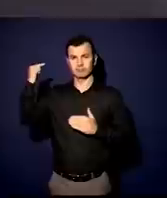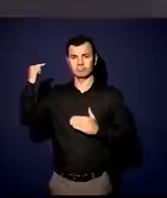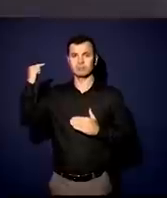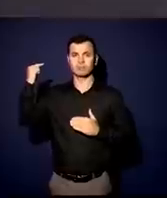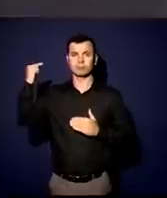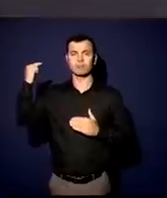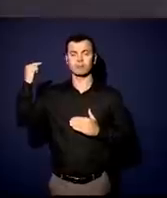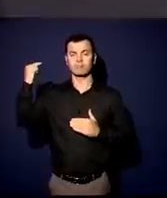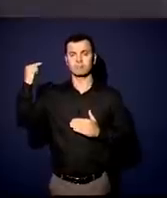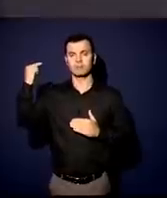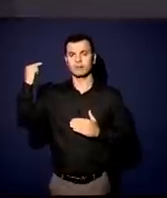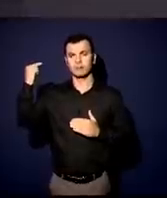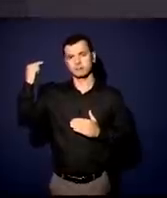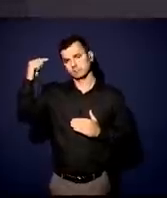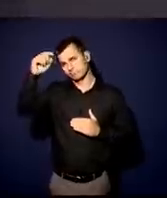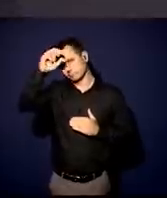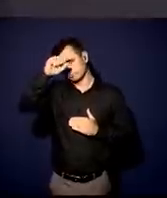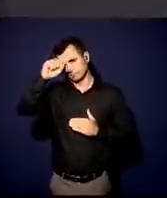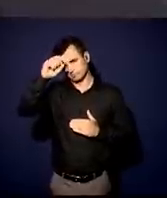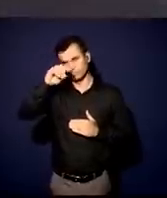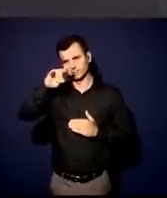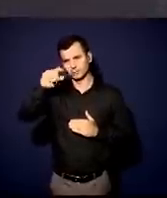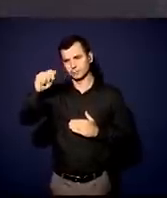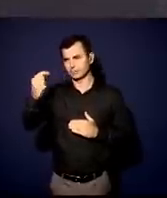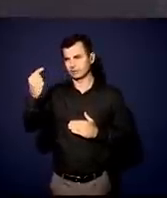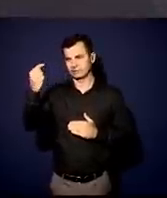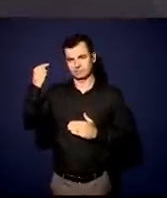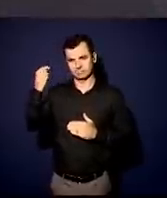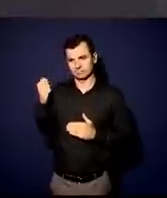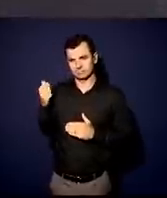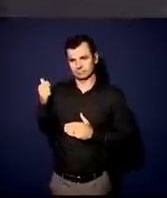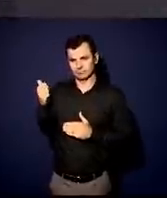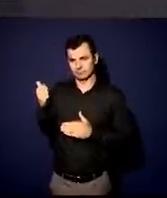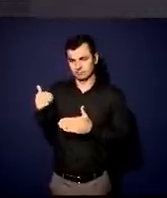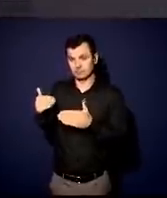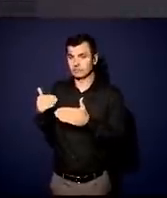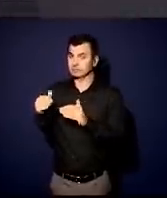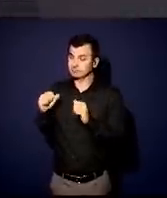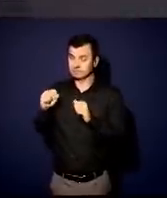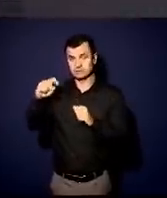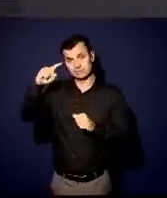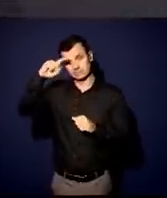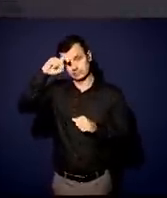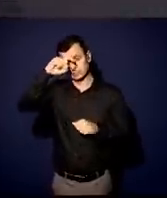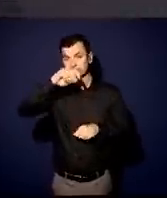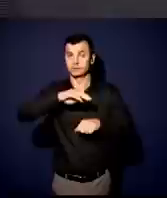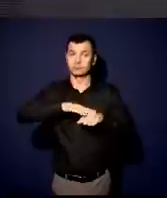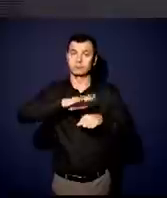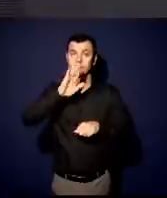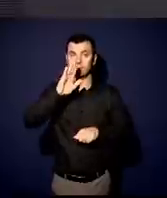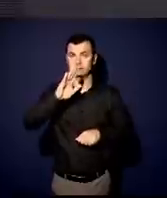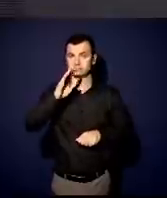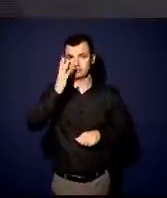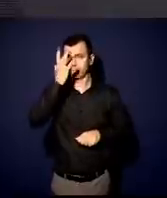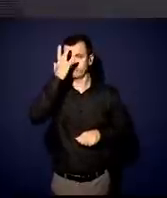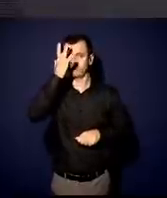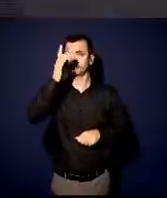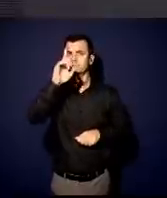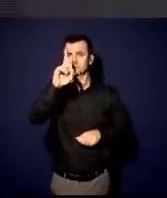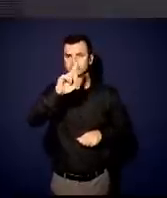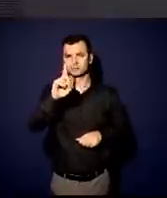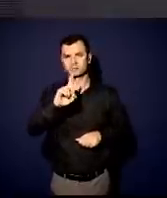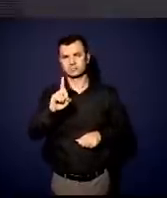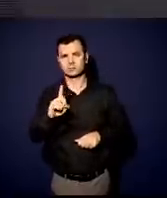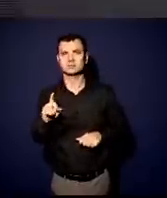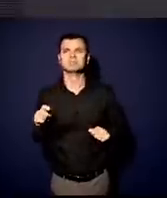na pouquíssimos dias atrás é que olha Talvez seja muito mais difícil não é tão fácil não dá para